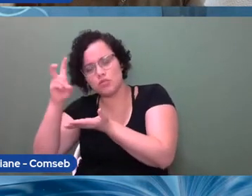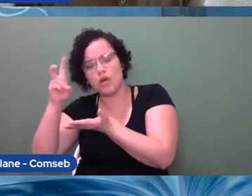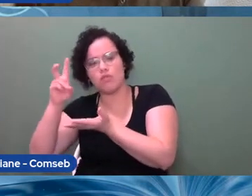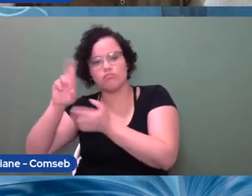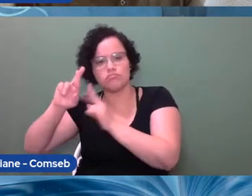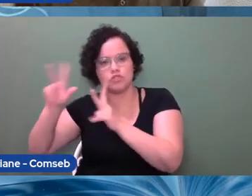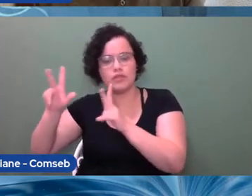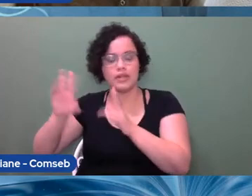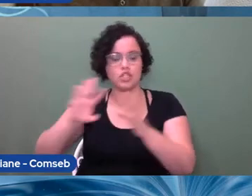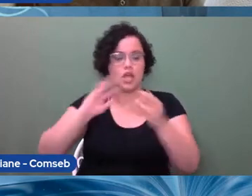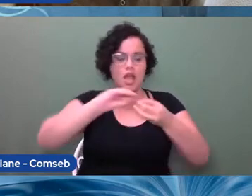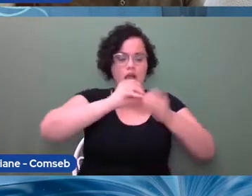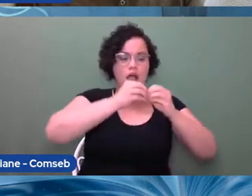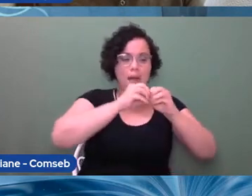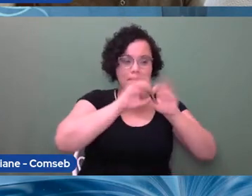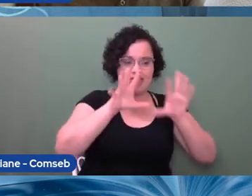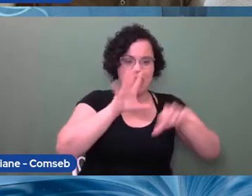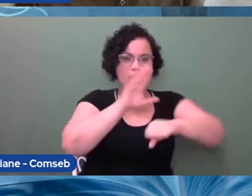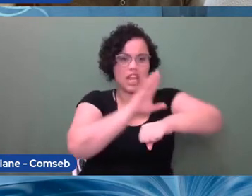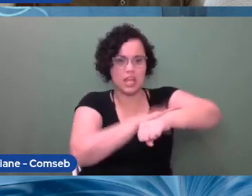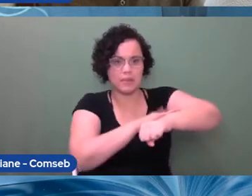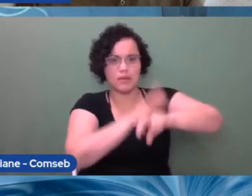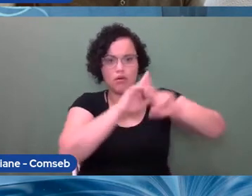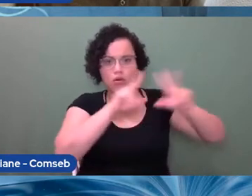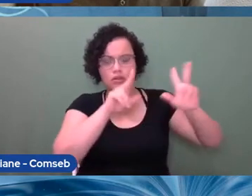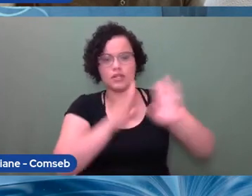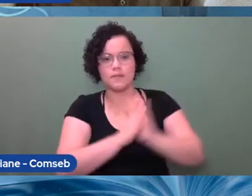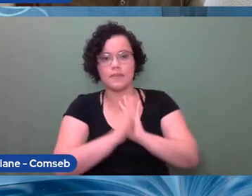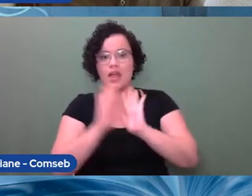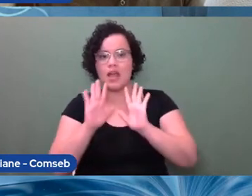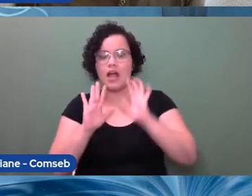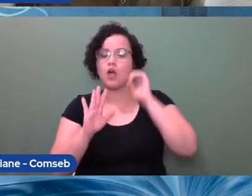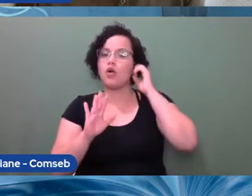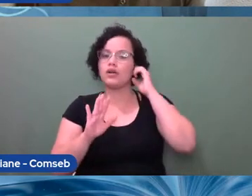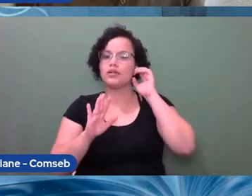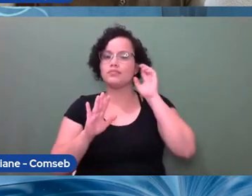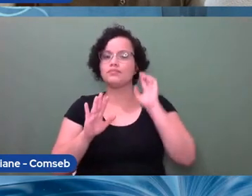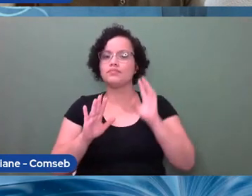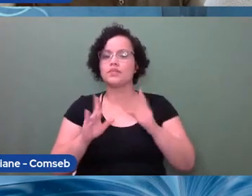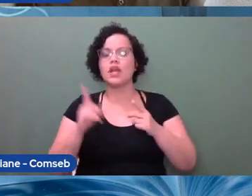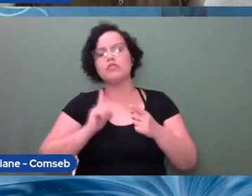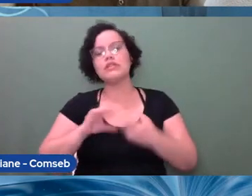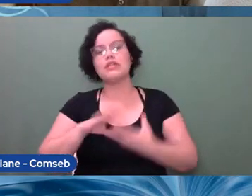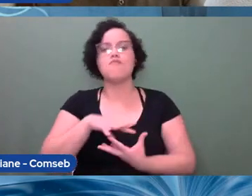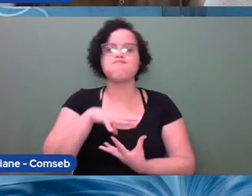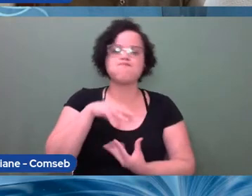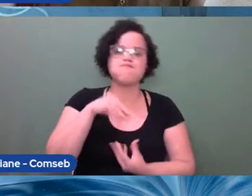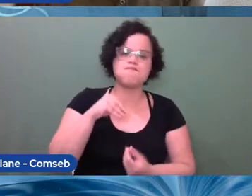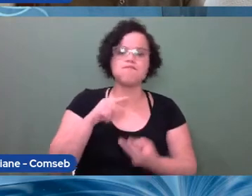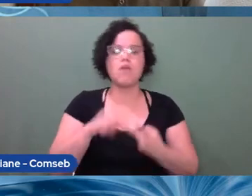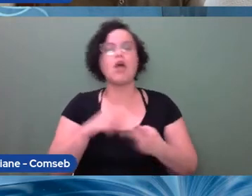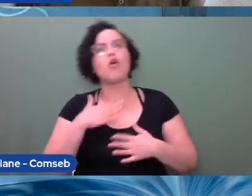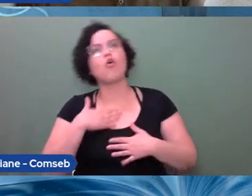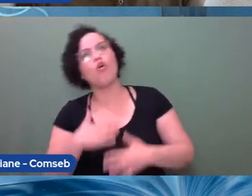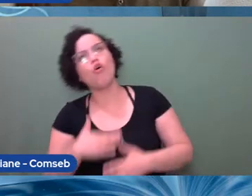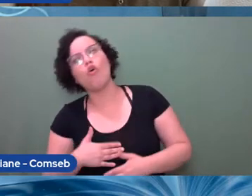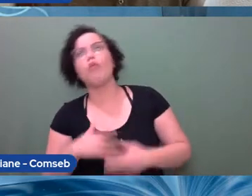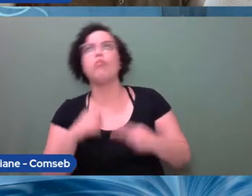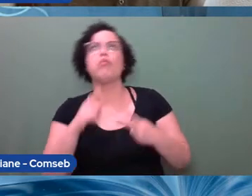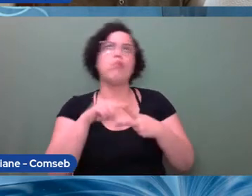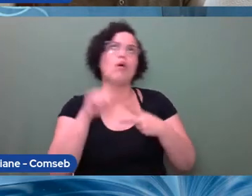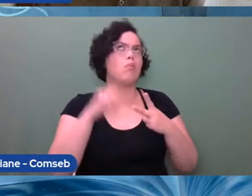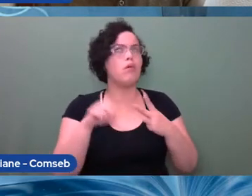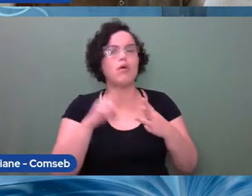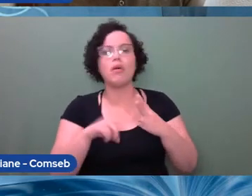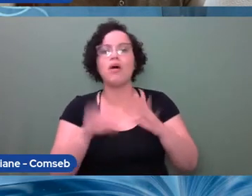outra. Agora, os acessórios, aí sim, você tem o perispírito, um corpo, isso aqui, são acessórios. Mas,